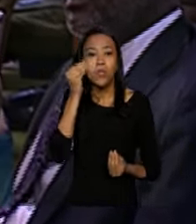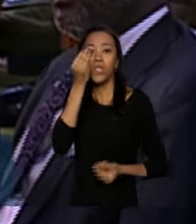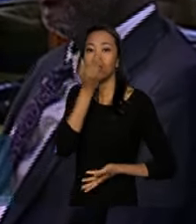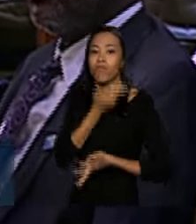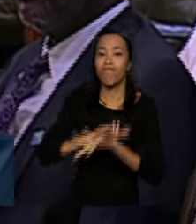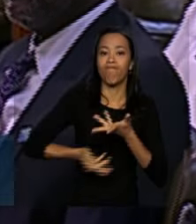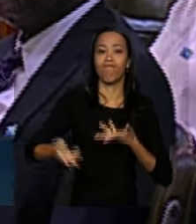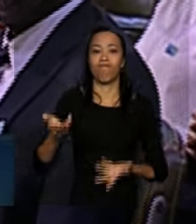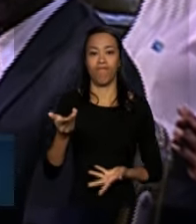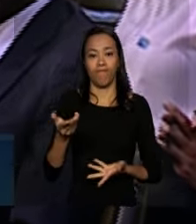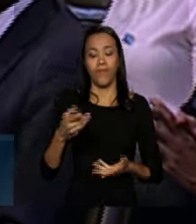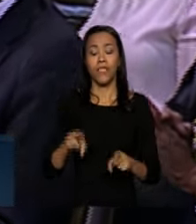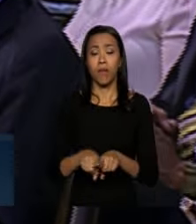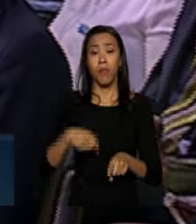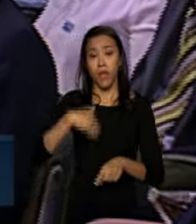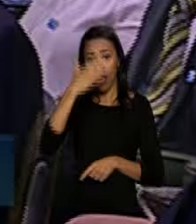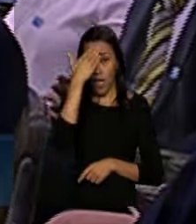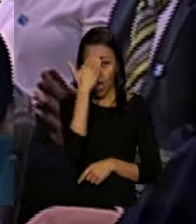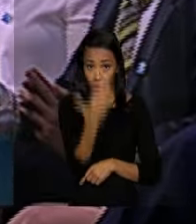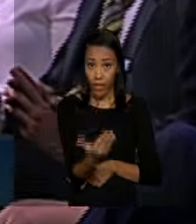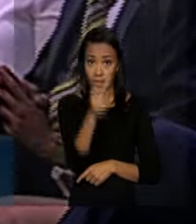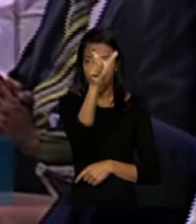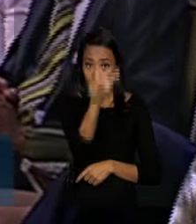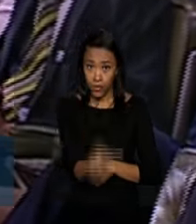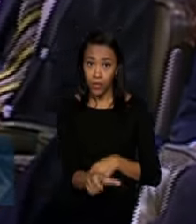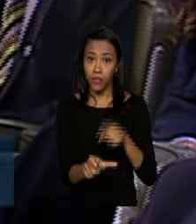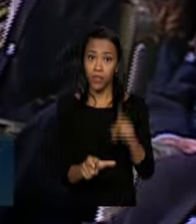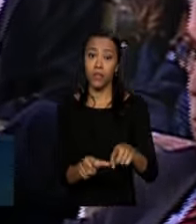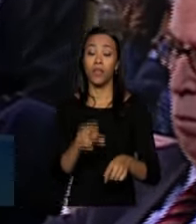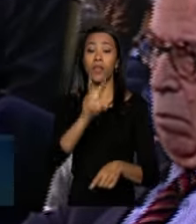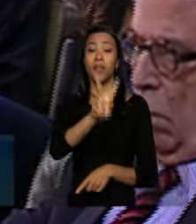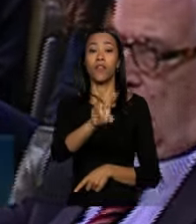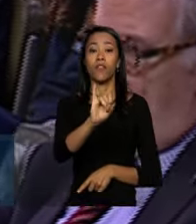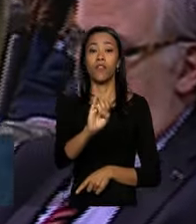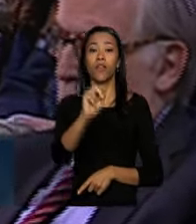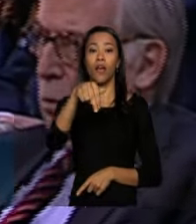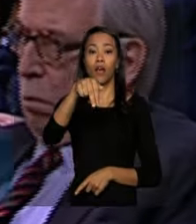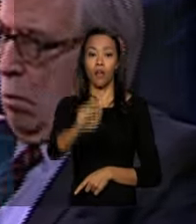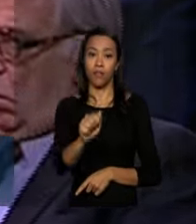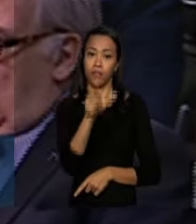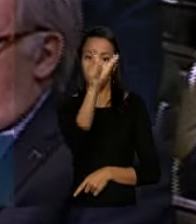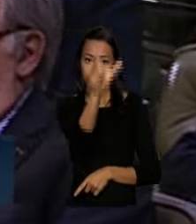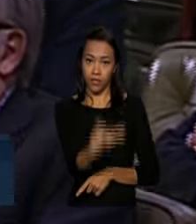nossa gratidão ao oficial de chancelaria Said Maria Viana, por meio de